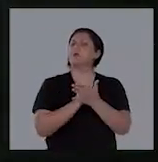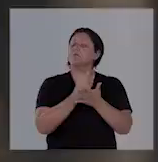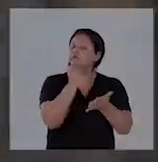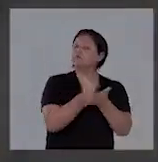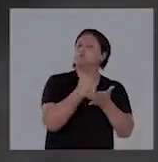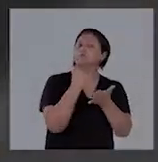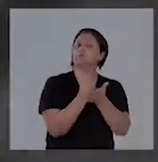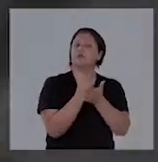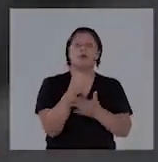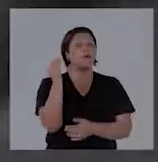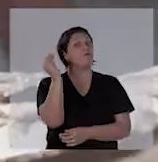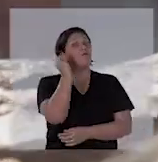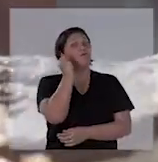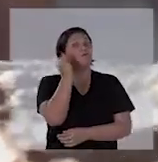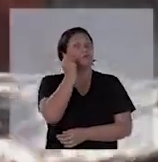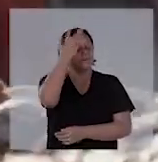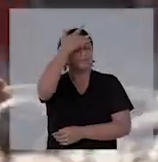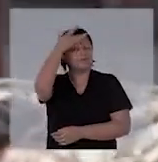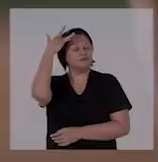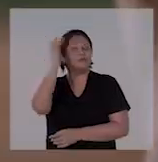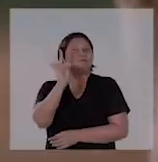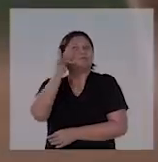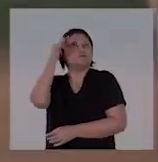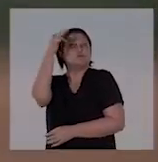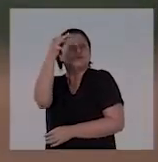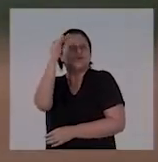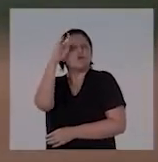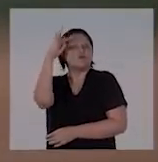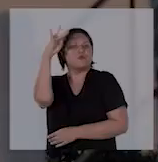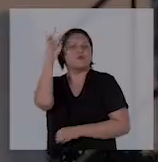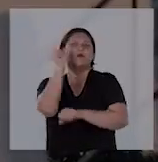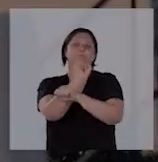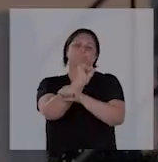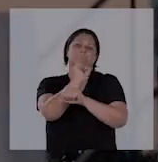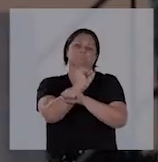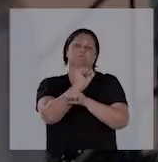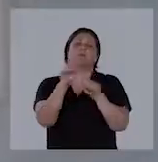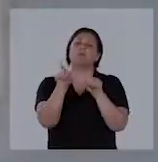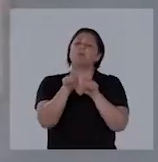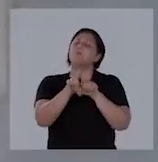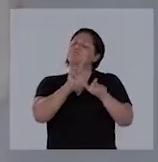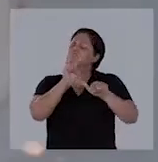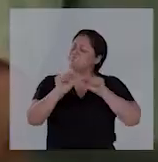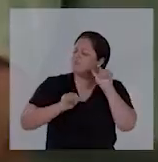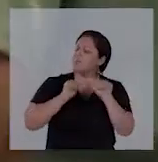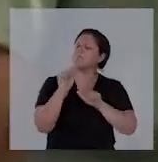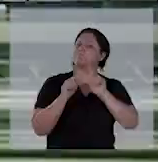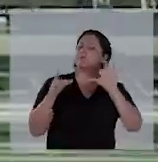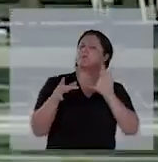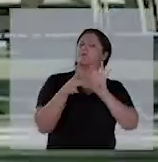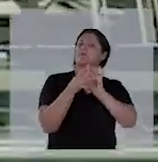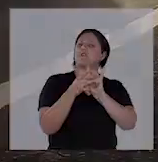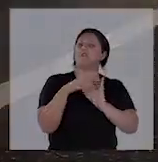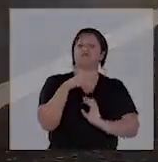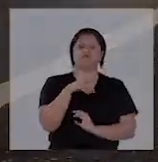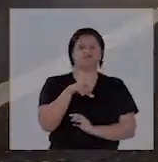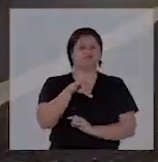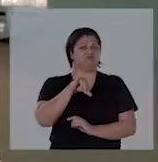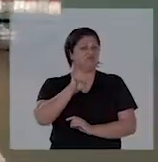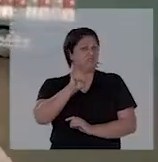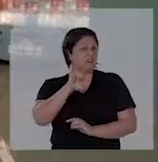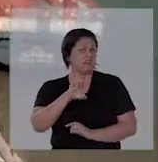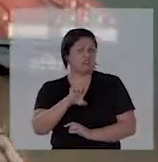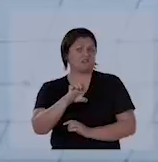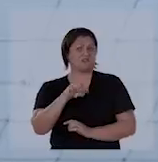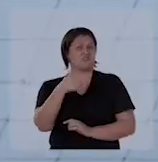contratados era um tempo de oportunidade e esperança no futuro com muito trabalho e união superamos a crise